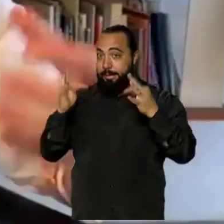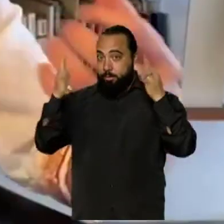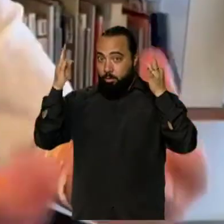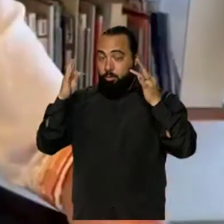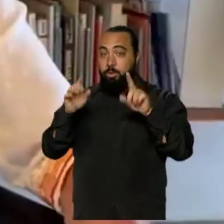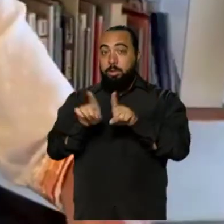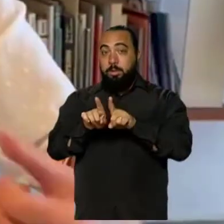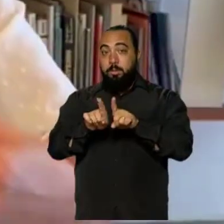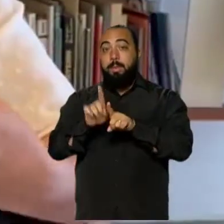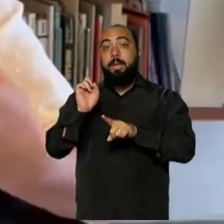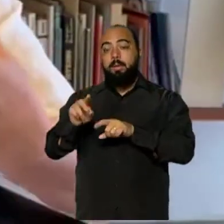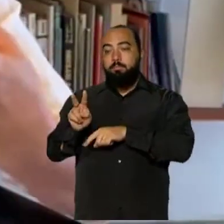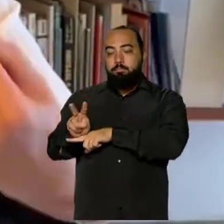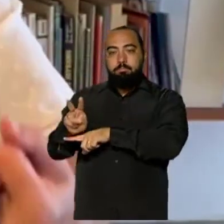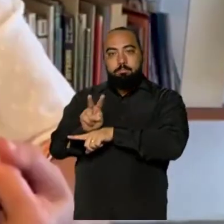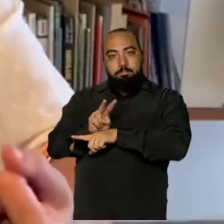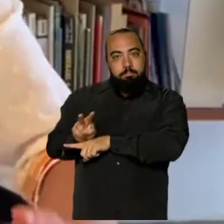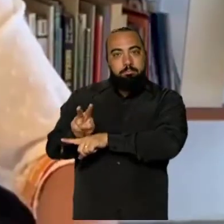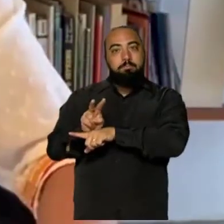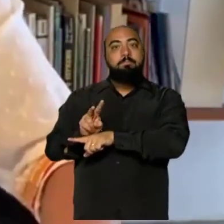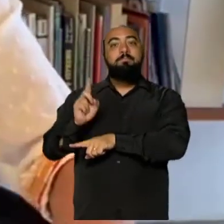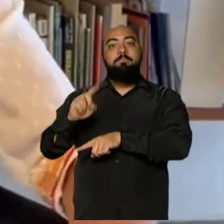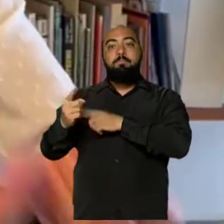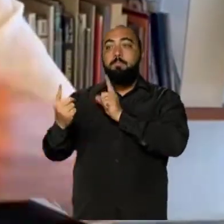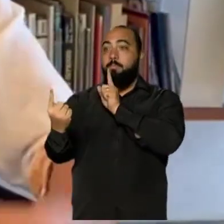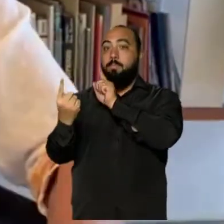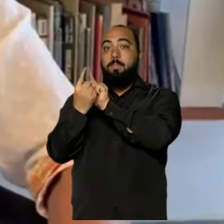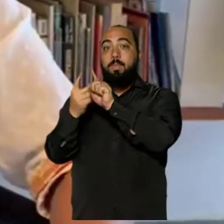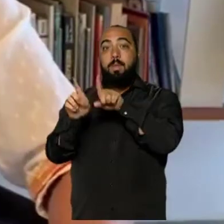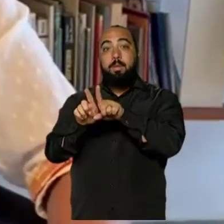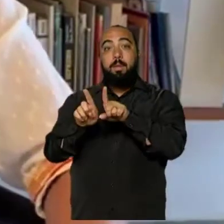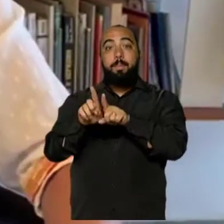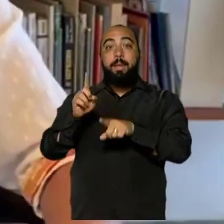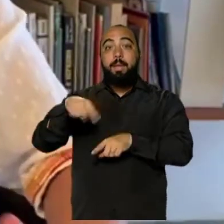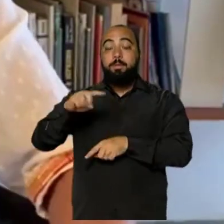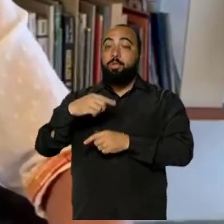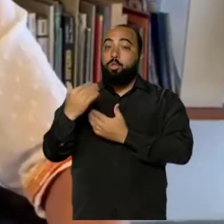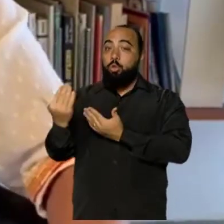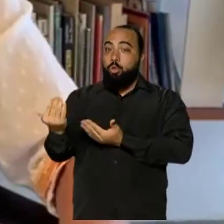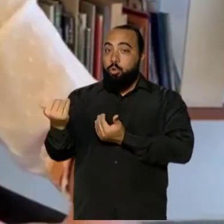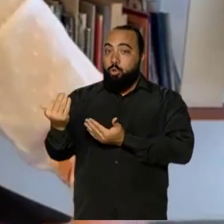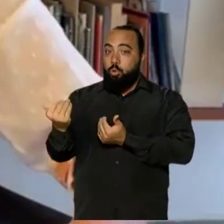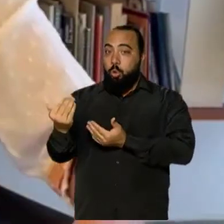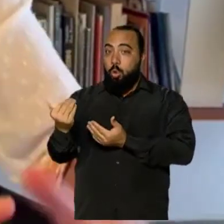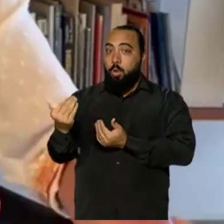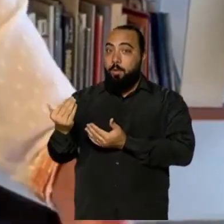tecnologias, com mapeamento e aproximar os jovens